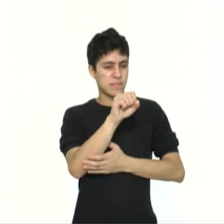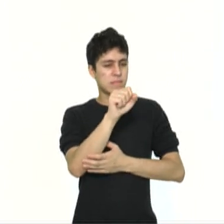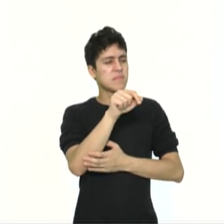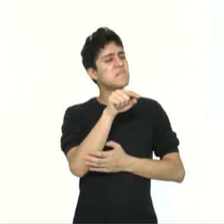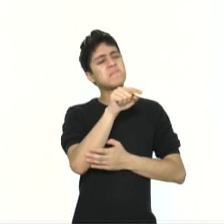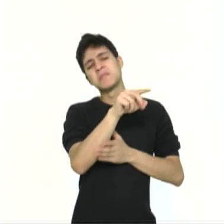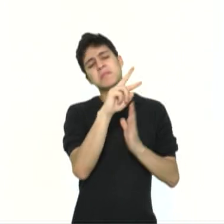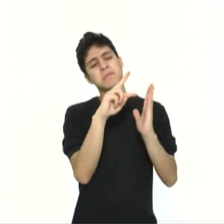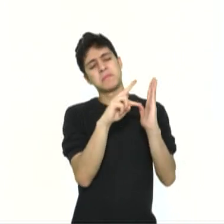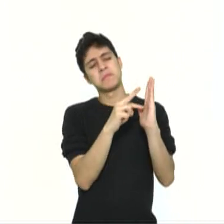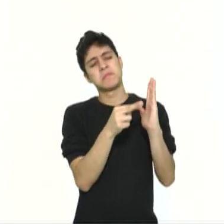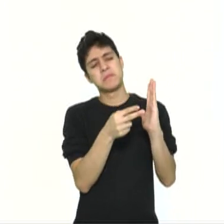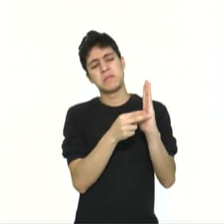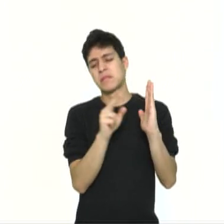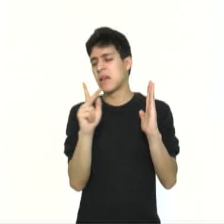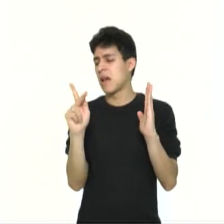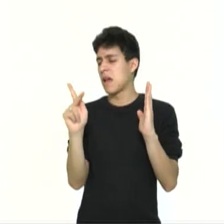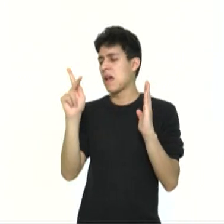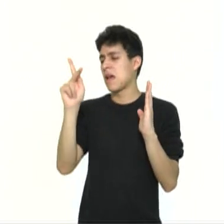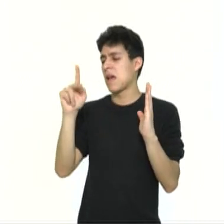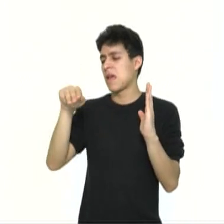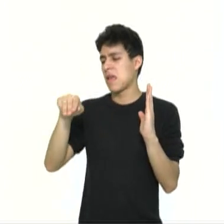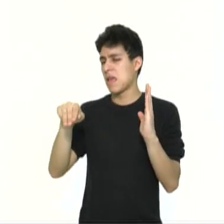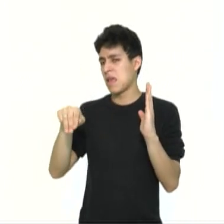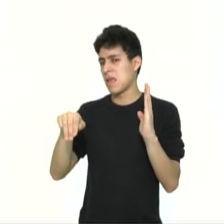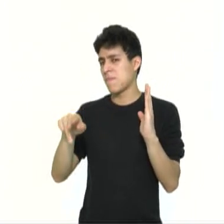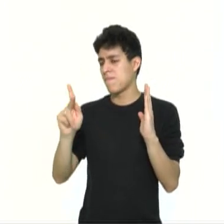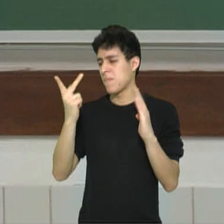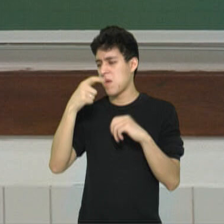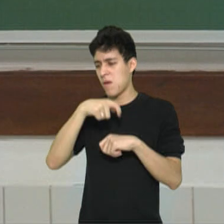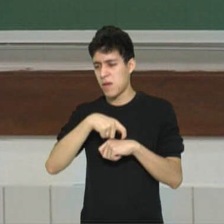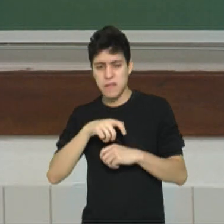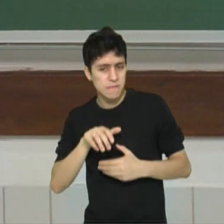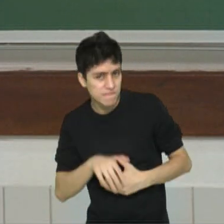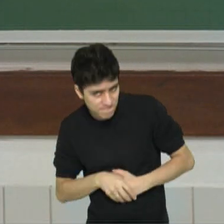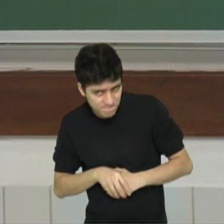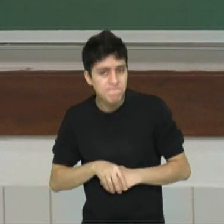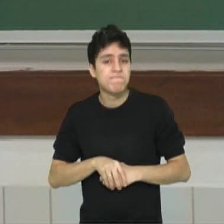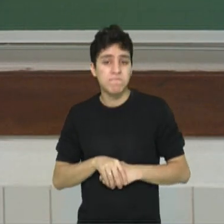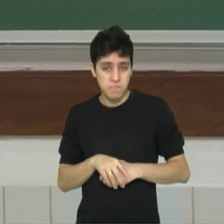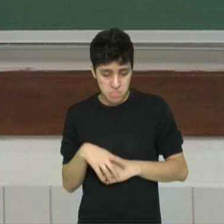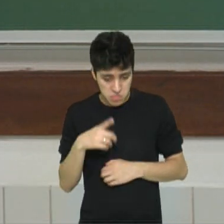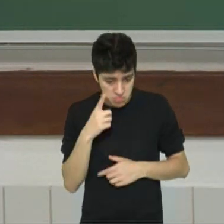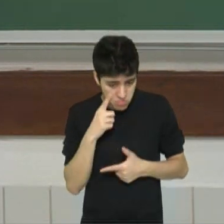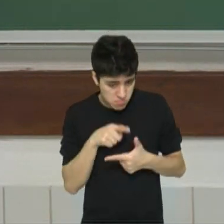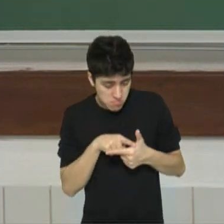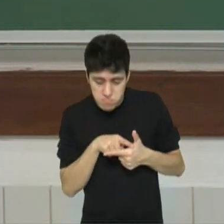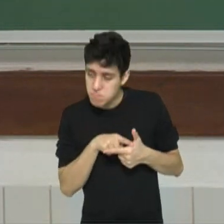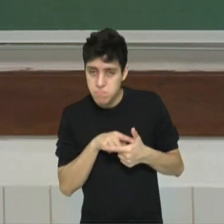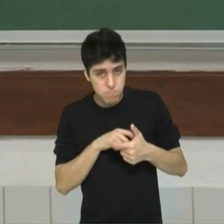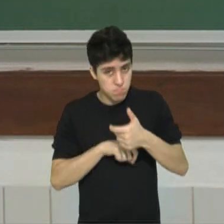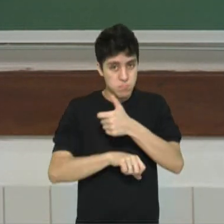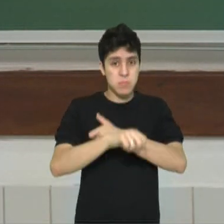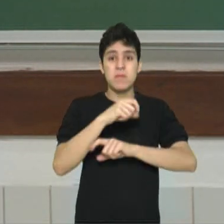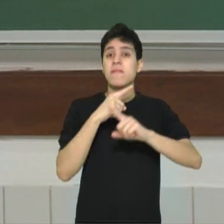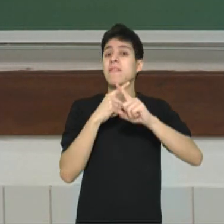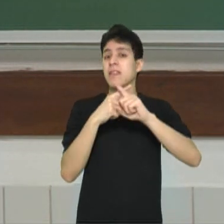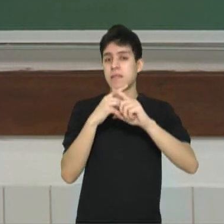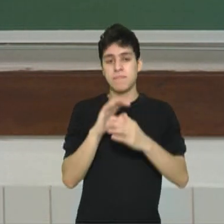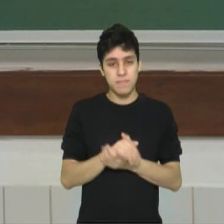isso significa em quilômetros por hora? Você vai, ao invés de dividir, multiplicar.